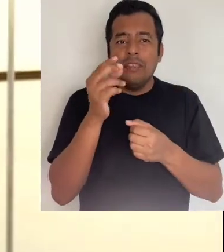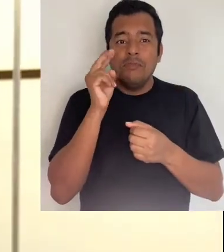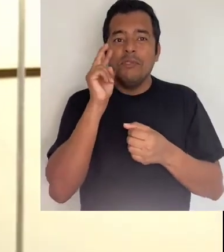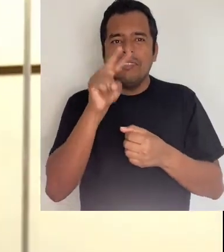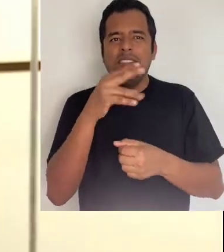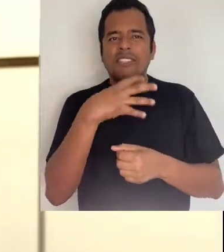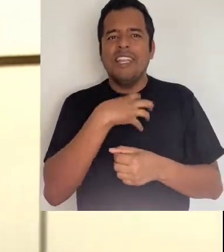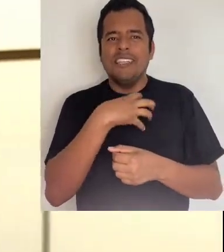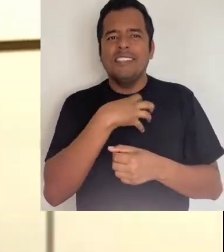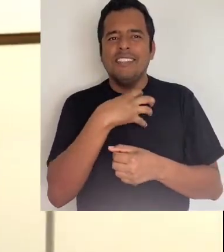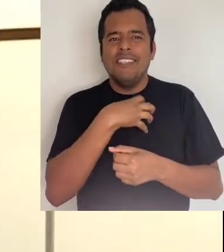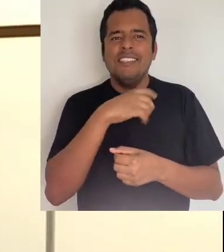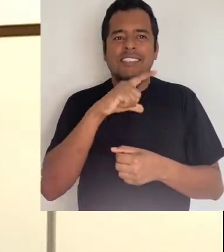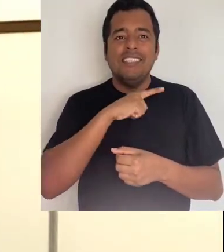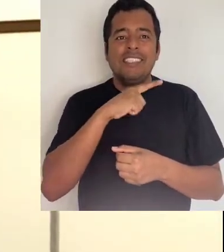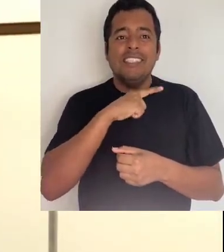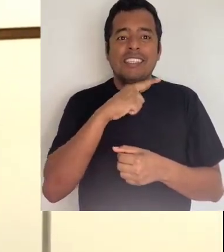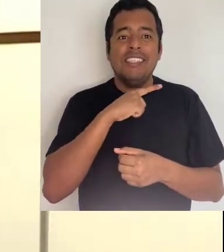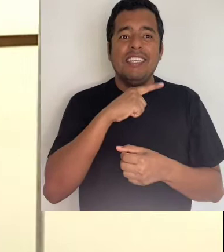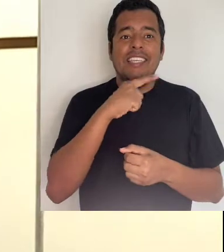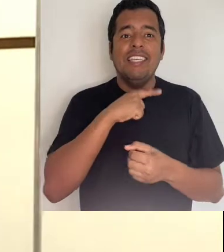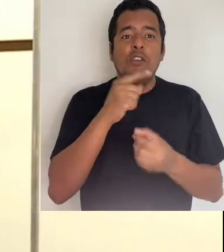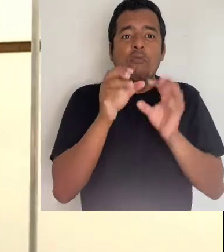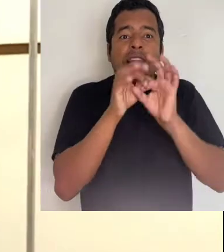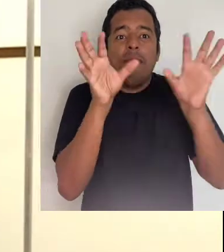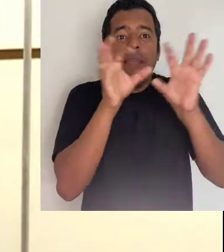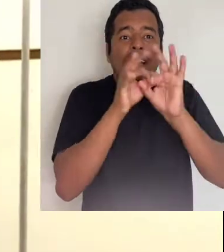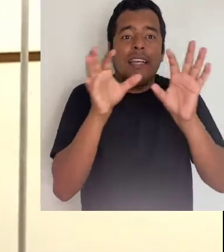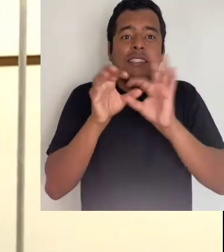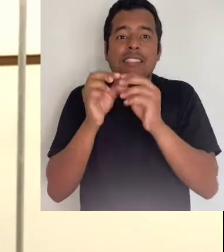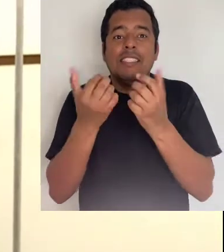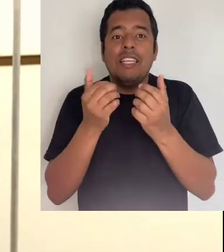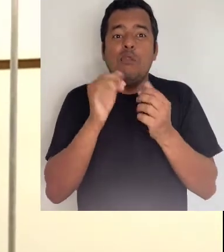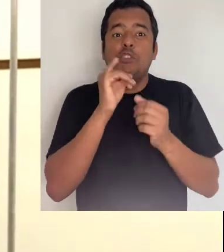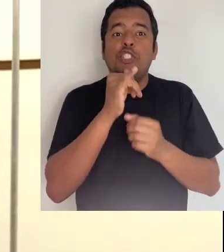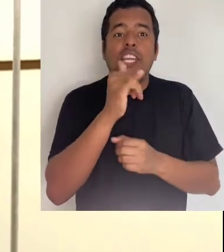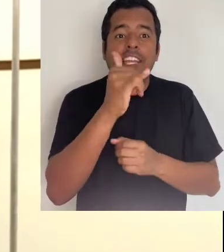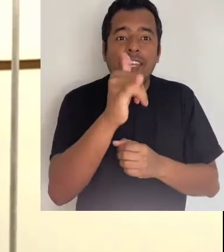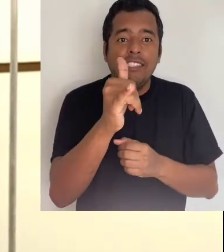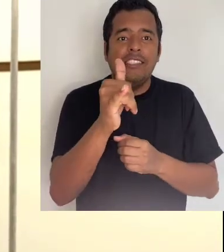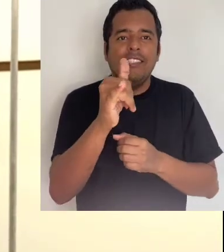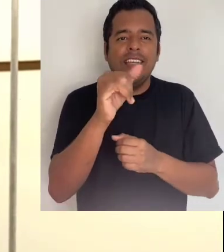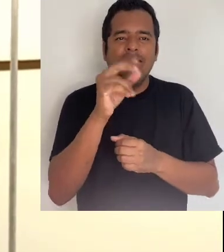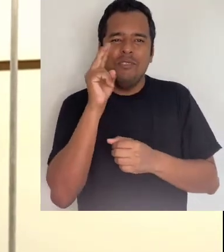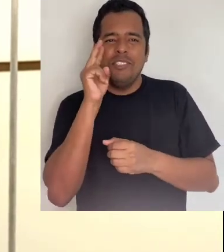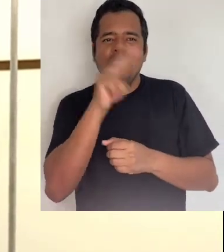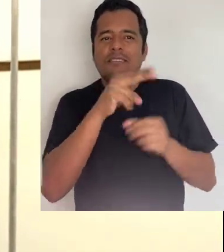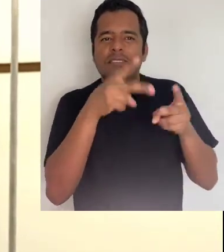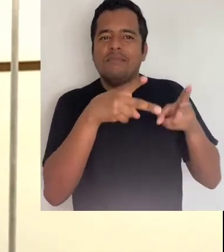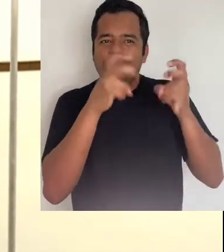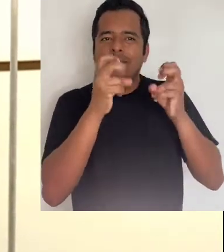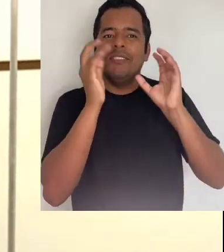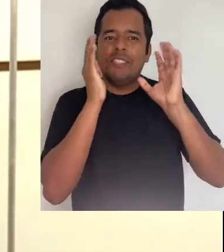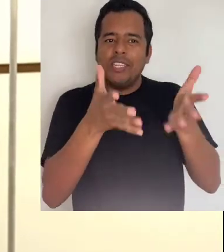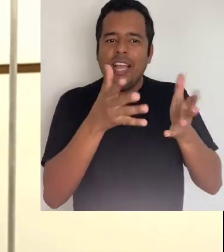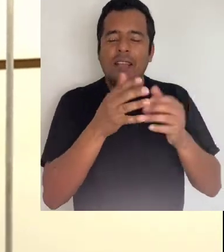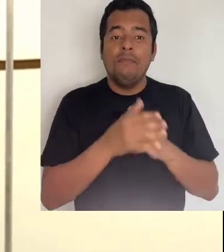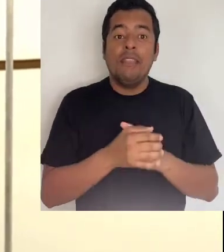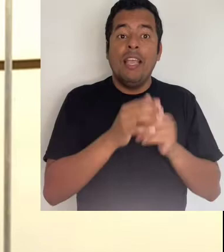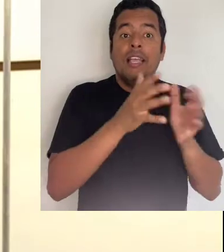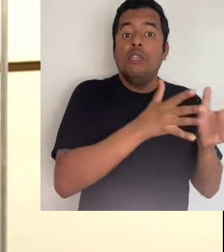Se ao aproximar aqui a mão, você já sente que está havendo uma liberação de energia, certo? E nesse